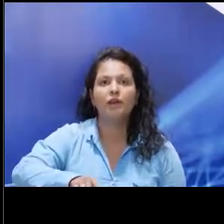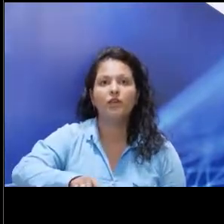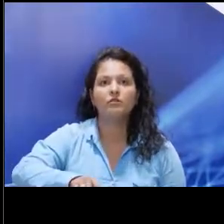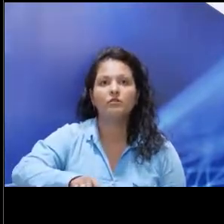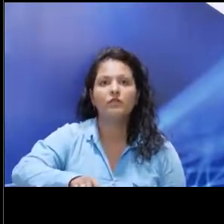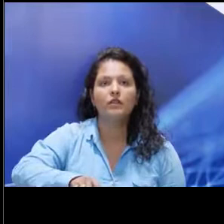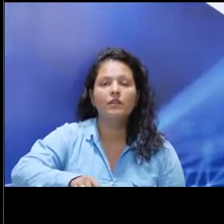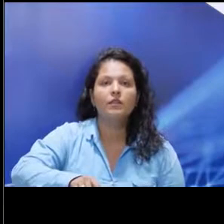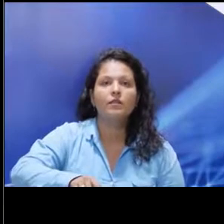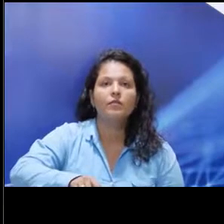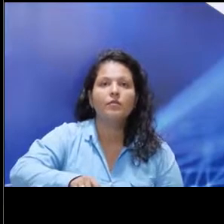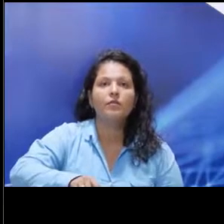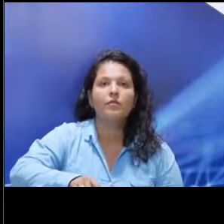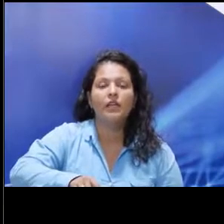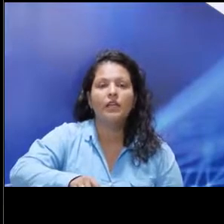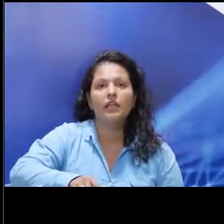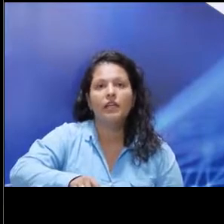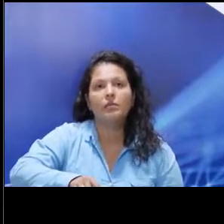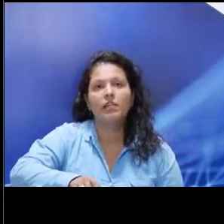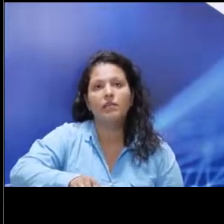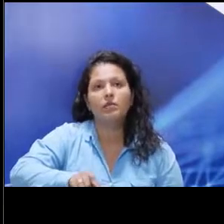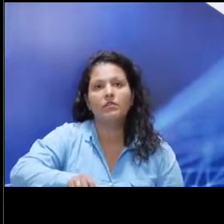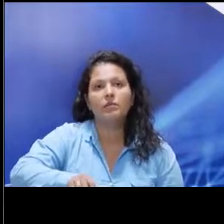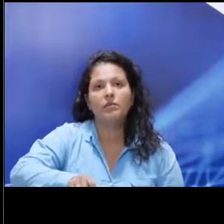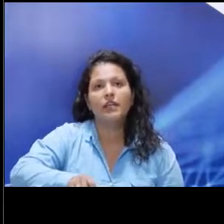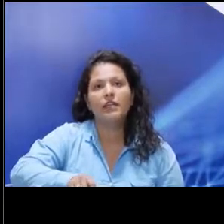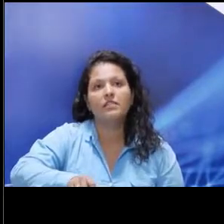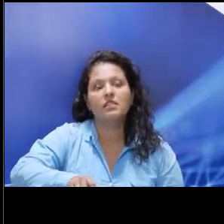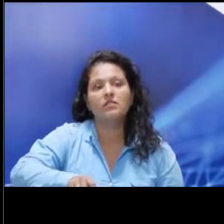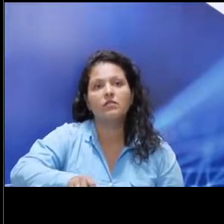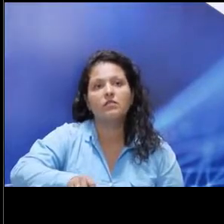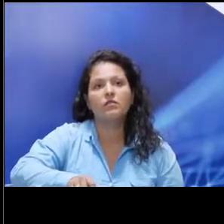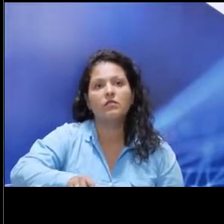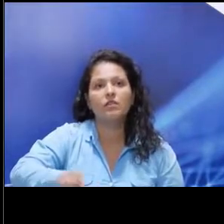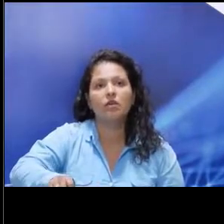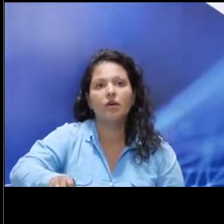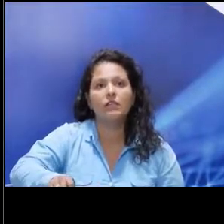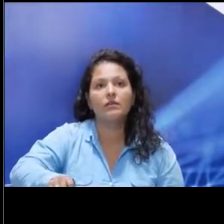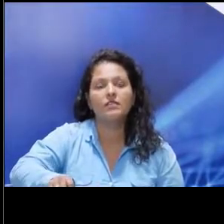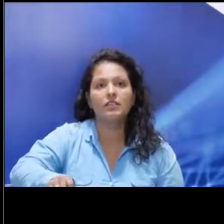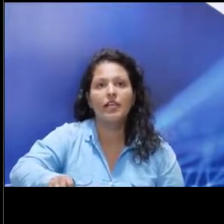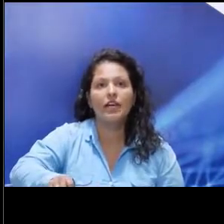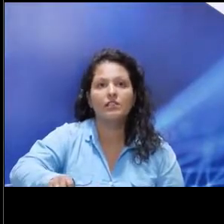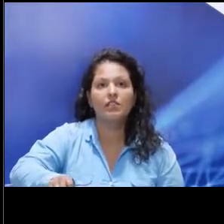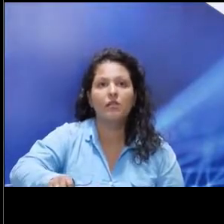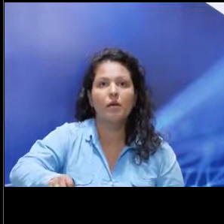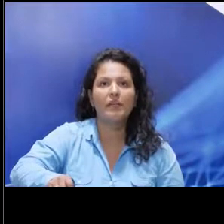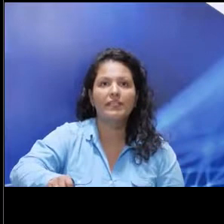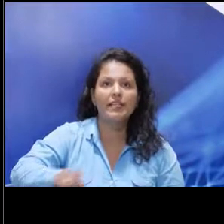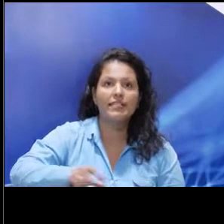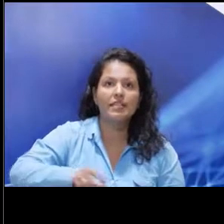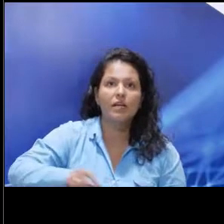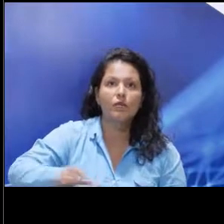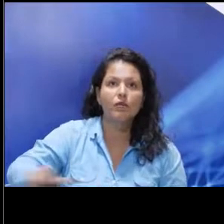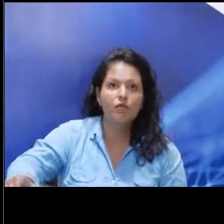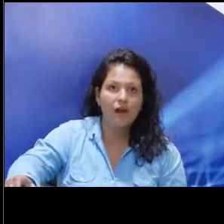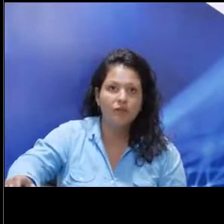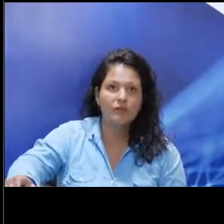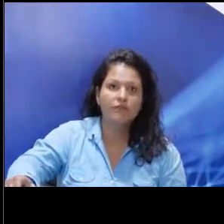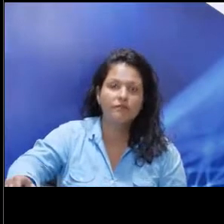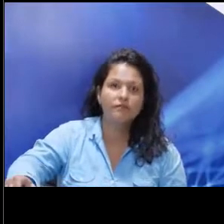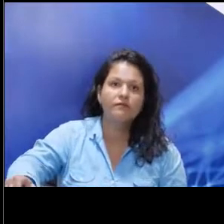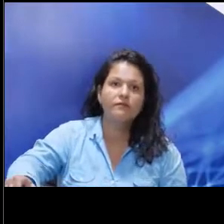naquela foto, ela me lembrou também, às vezes, quando se colhe uma silagem com a matéria seca